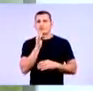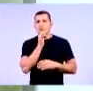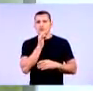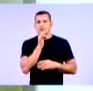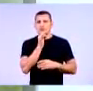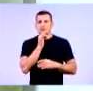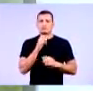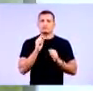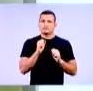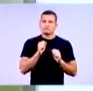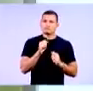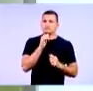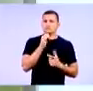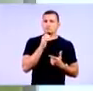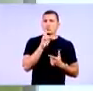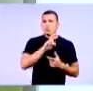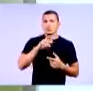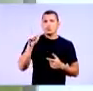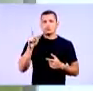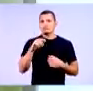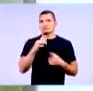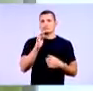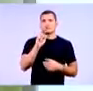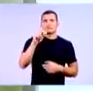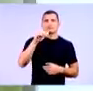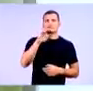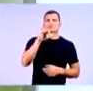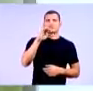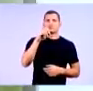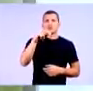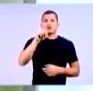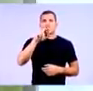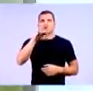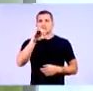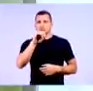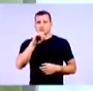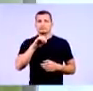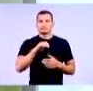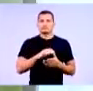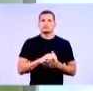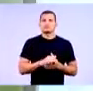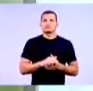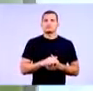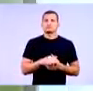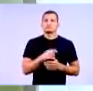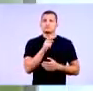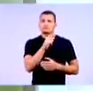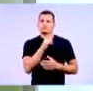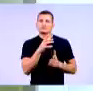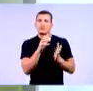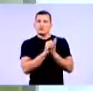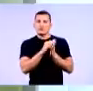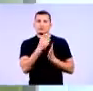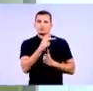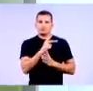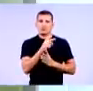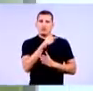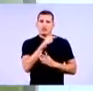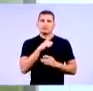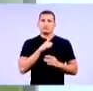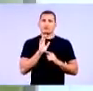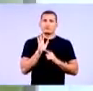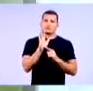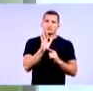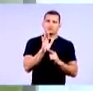também utilizar outros, o funcionário, pega o funcionário João, eu estou verificando o cadastro do João, ele representa